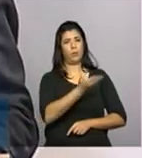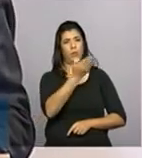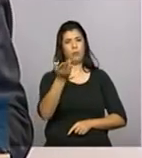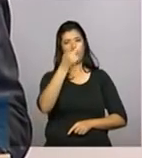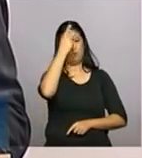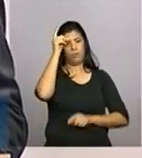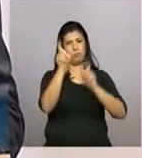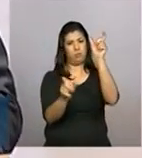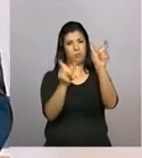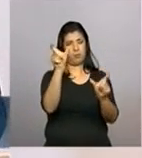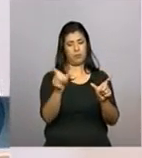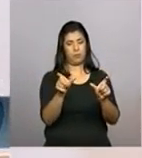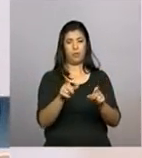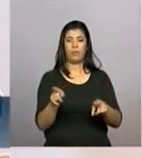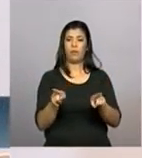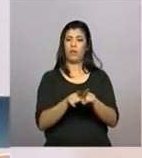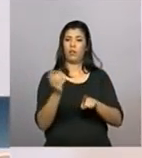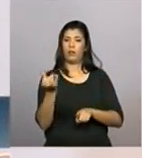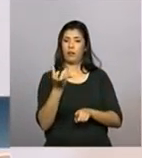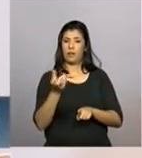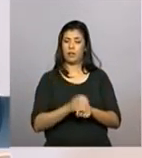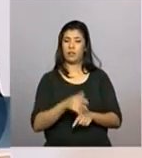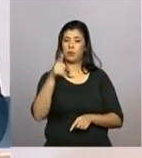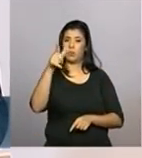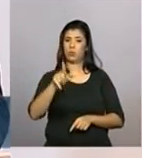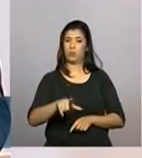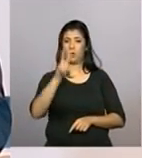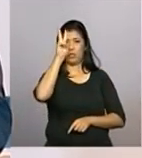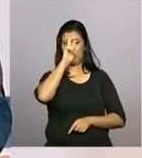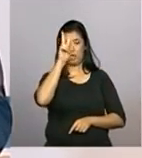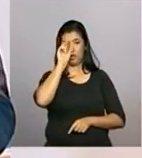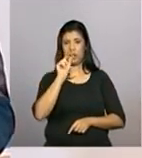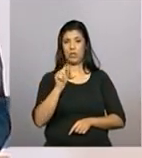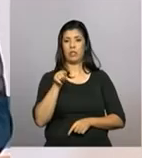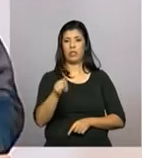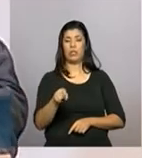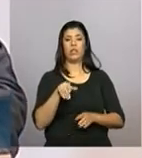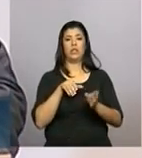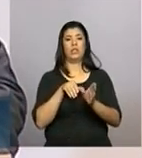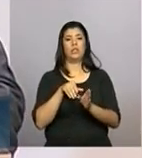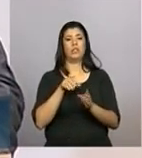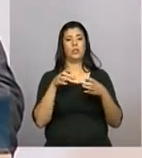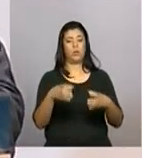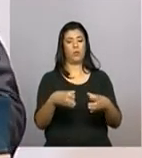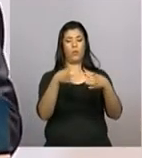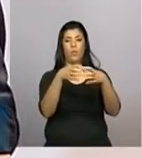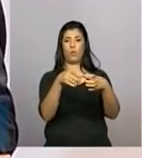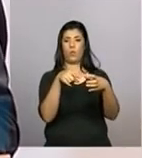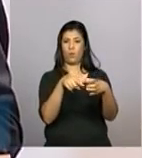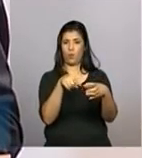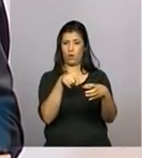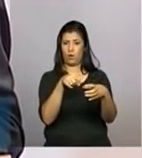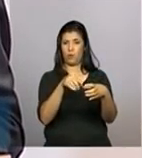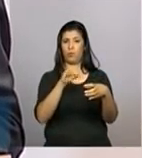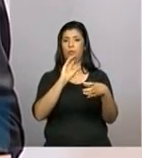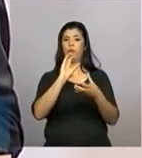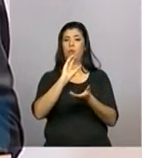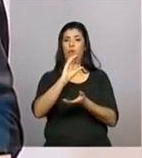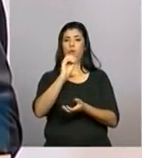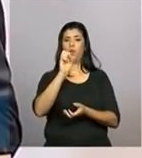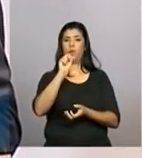vocês. Quero apenas ratificar que este é o conselho que representa toda a